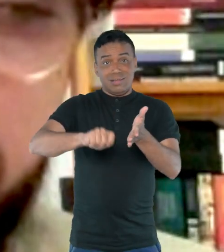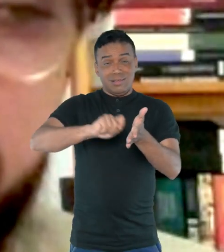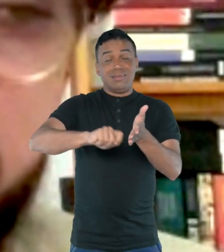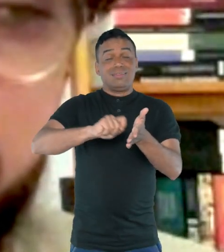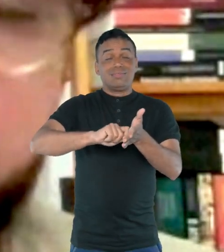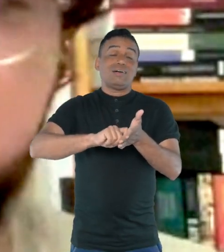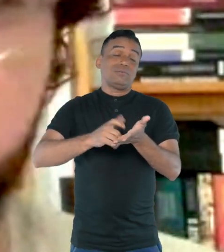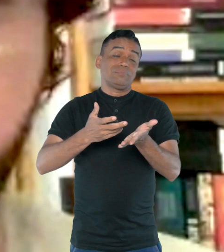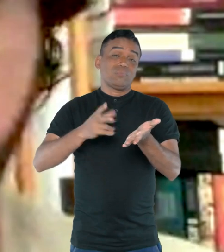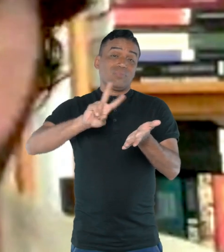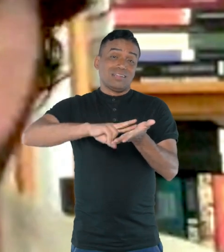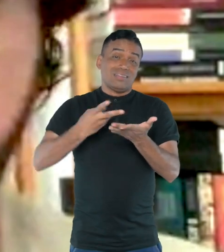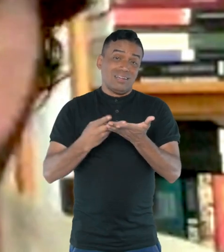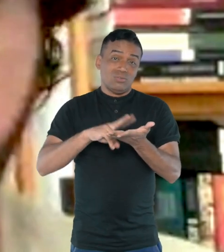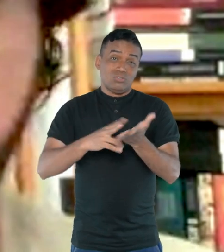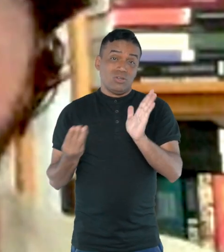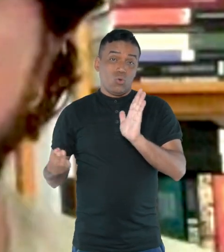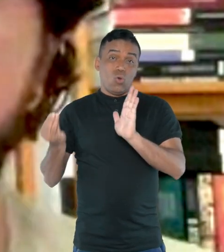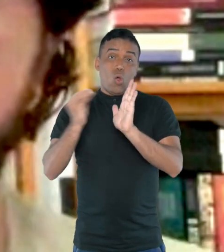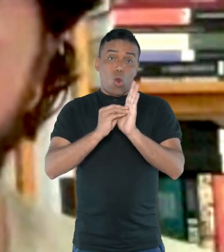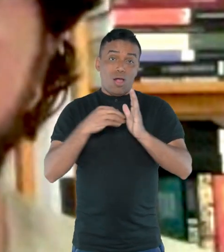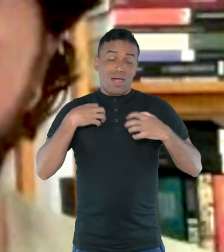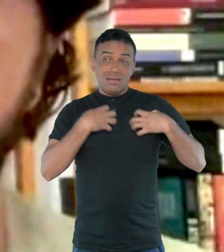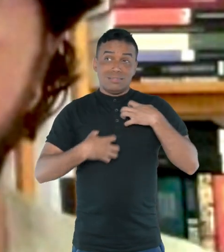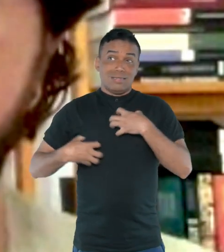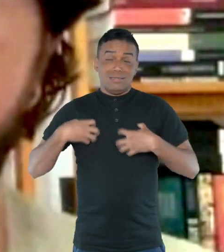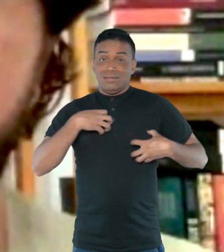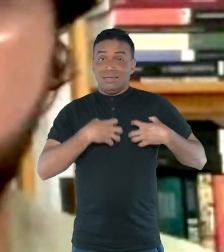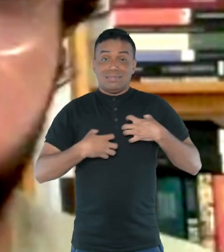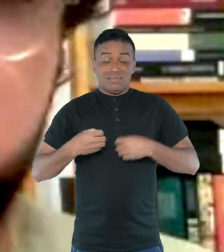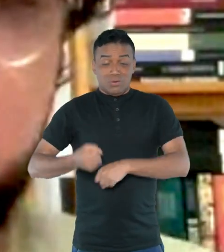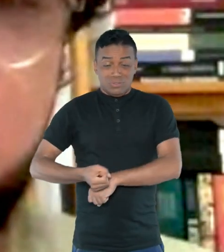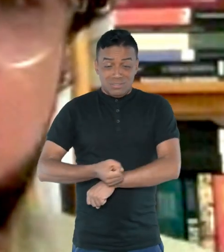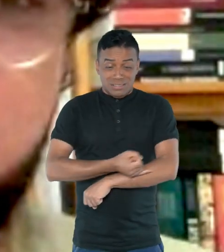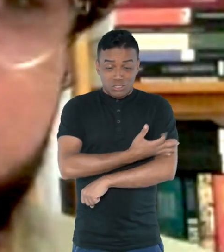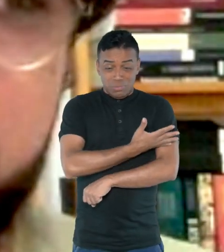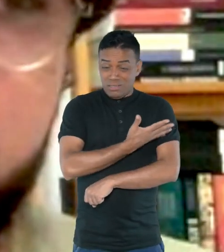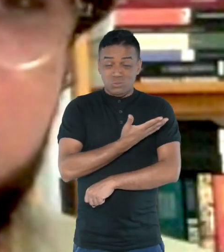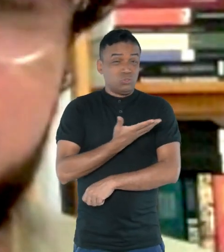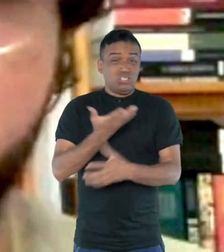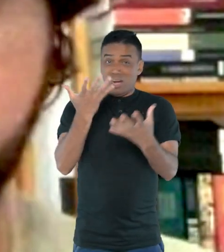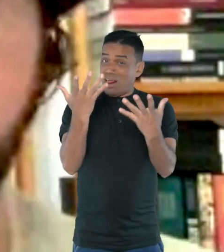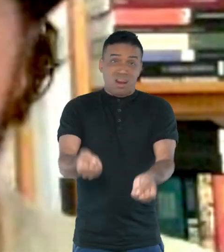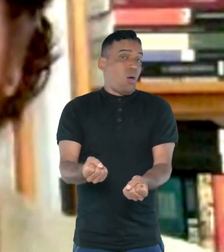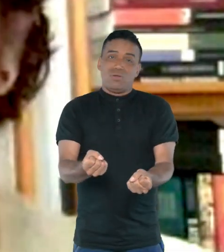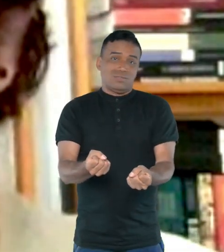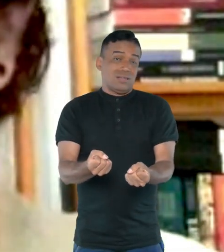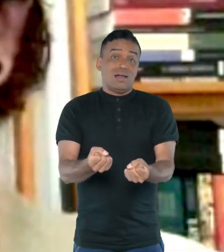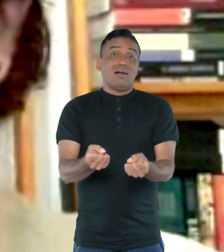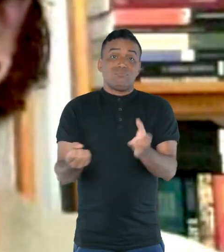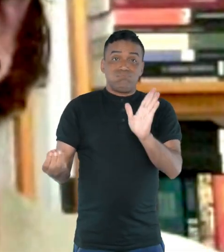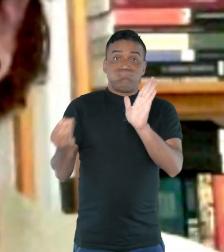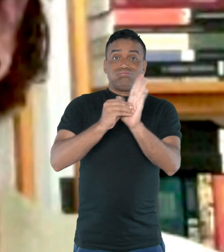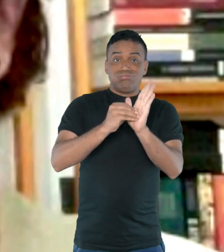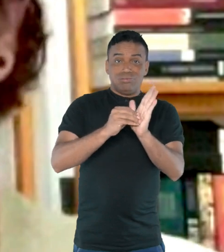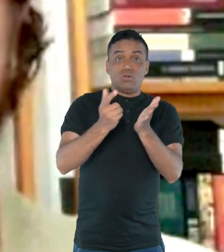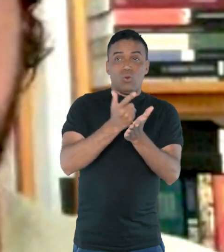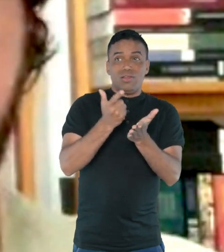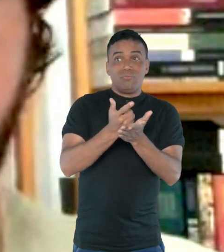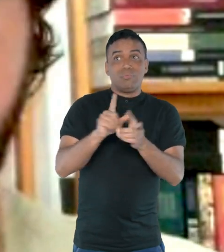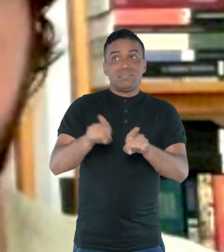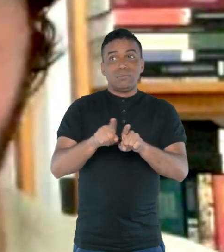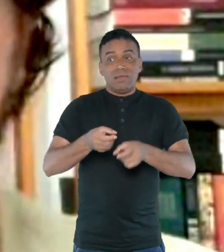traduzir essa inquietação, esse sentimento de inconformidade, mas também projetar